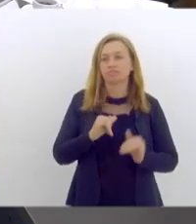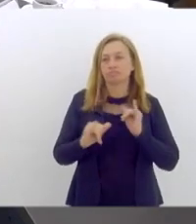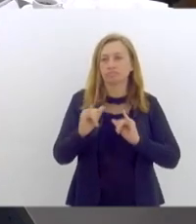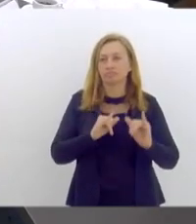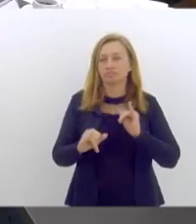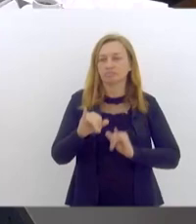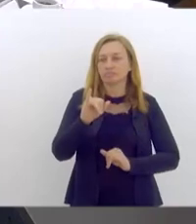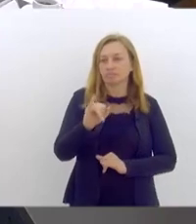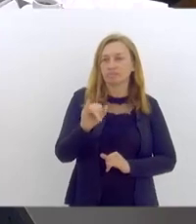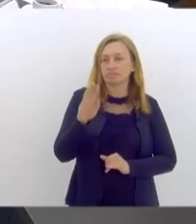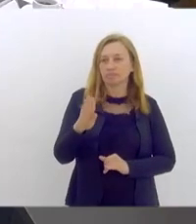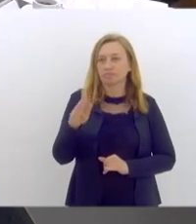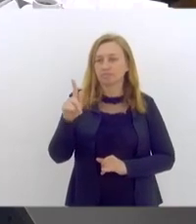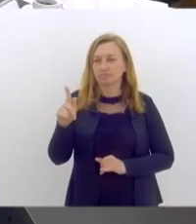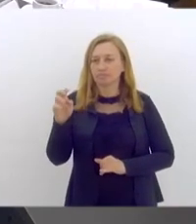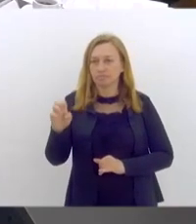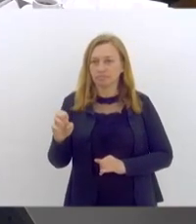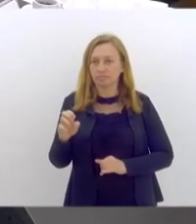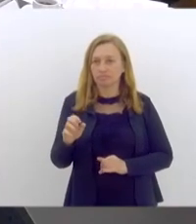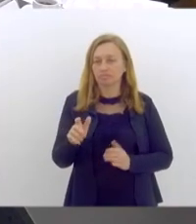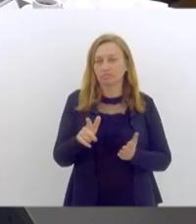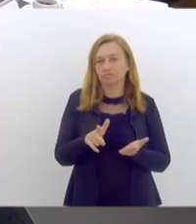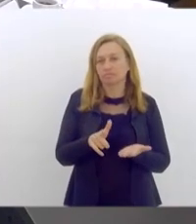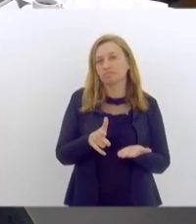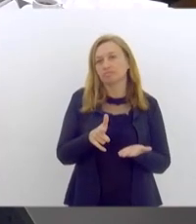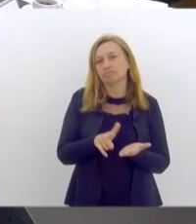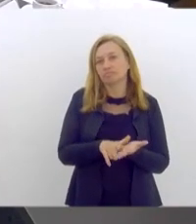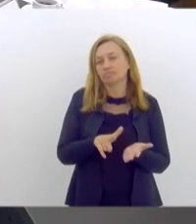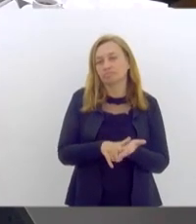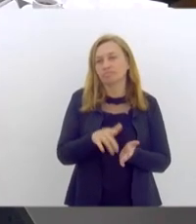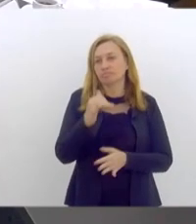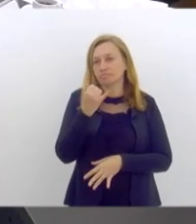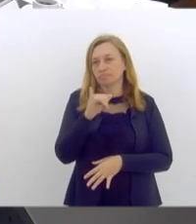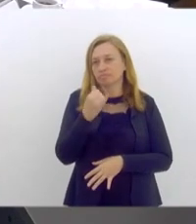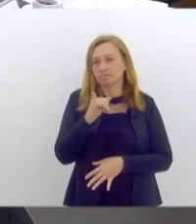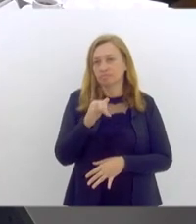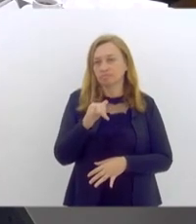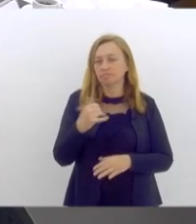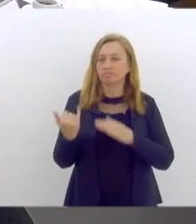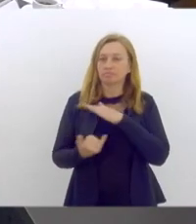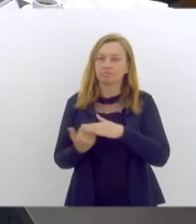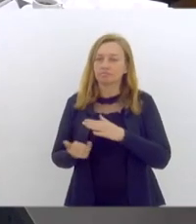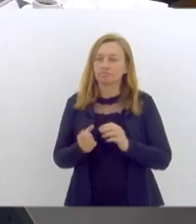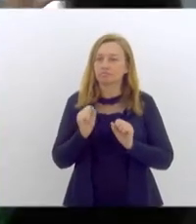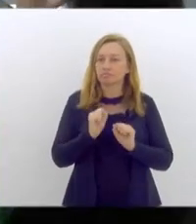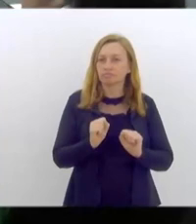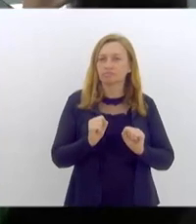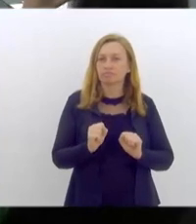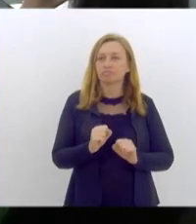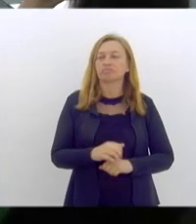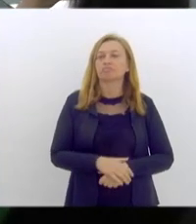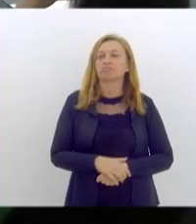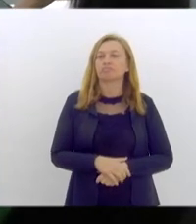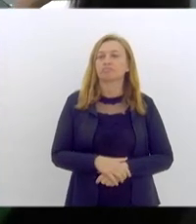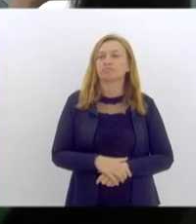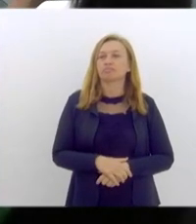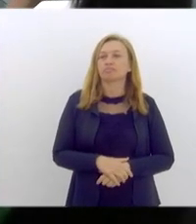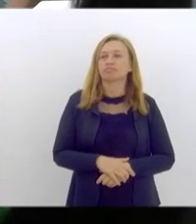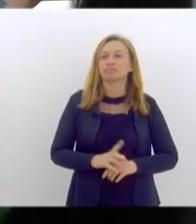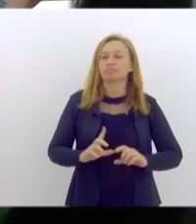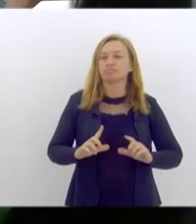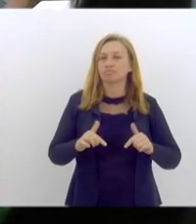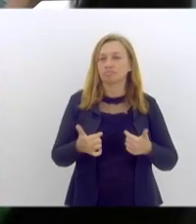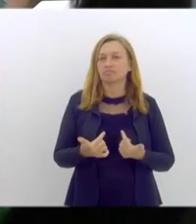notas fiscais eletrônicas exatamente para as instituições poderem fazer essas simulações